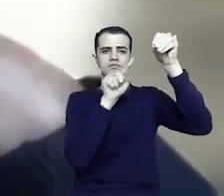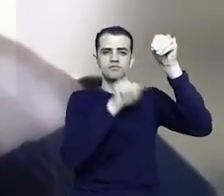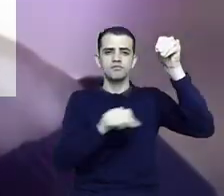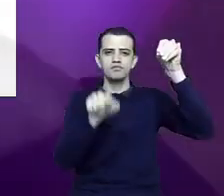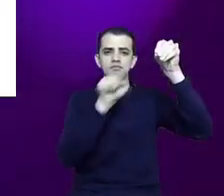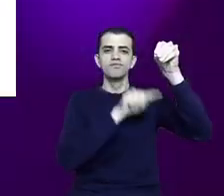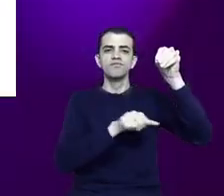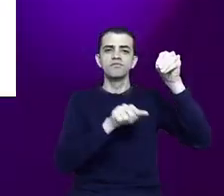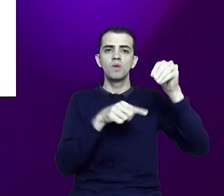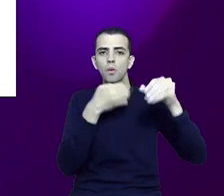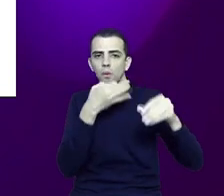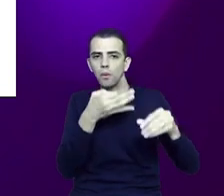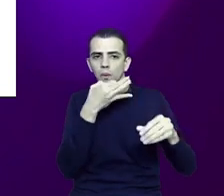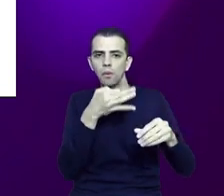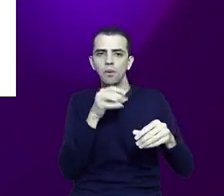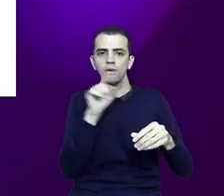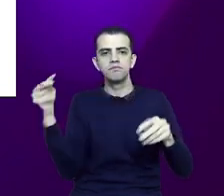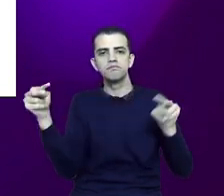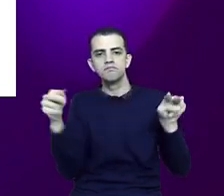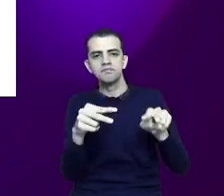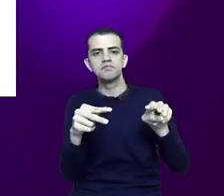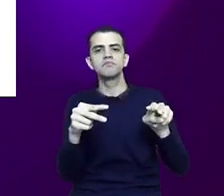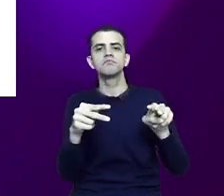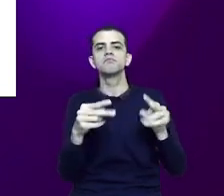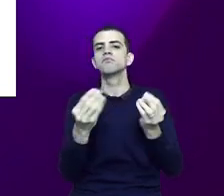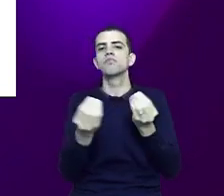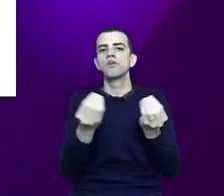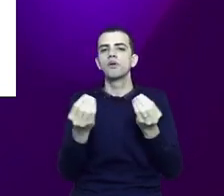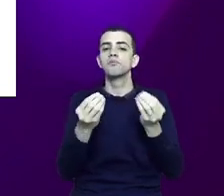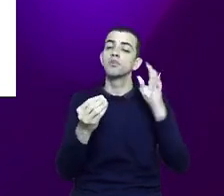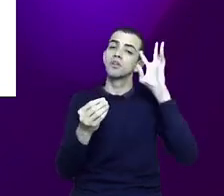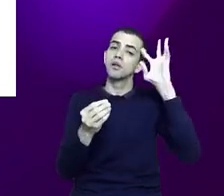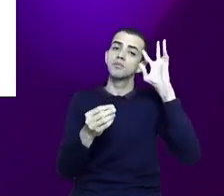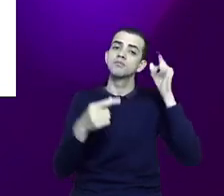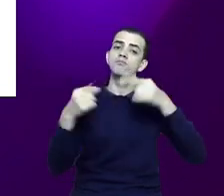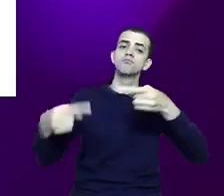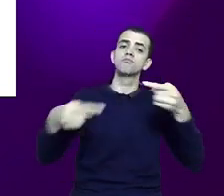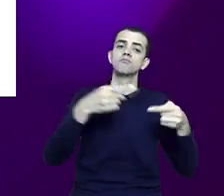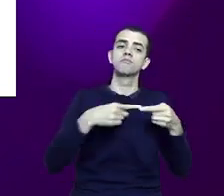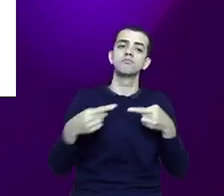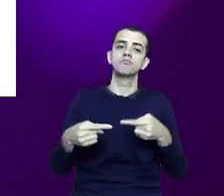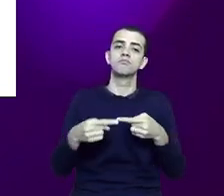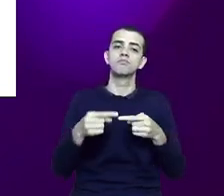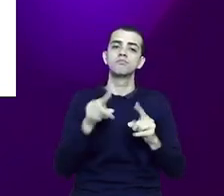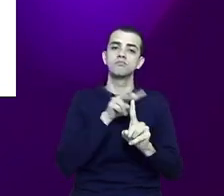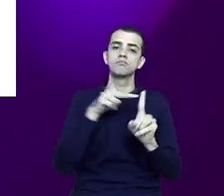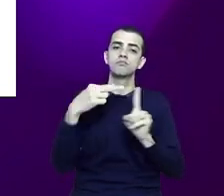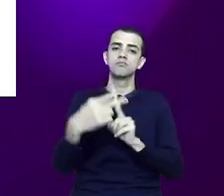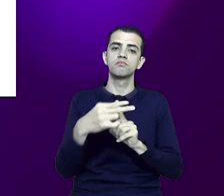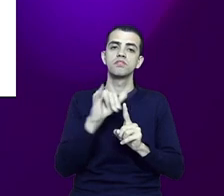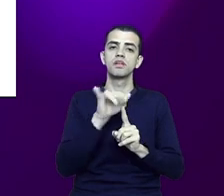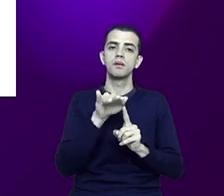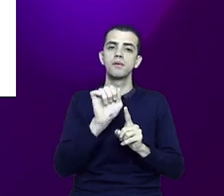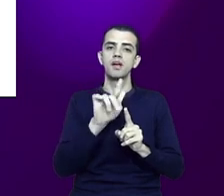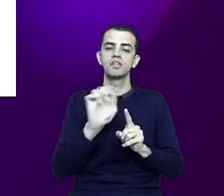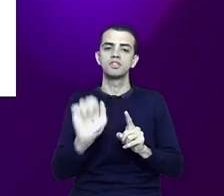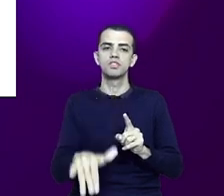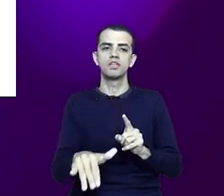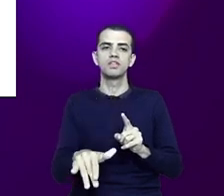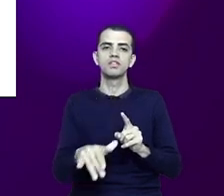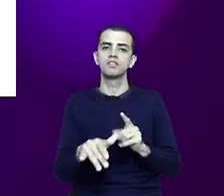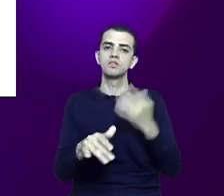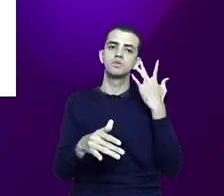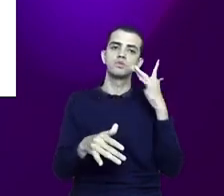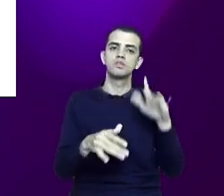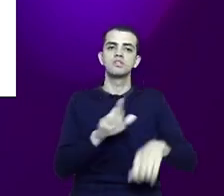Vocês gostariam de comentar por aí, igual um caso clínico? Na verdade, eu estava pensando em discutir alguma coisa do ponto de vista de imagem. Bruno, não sei quanto tempo a gente tem.